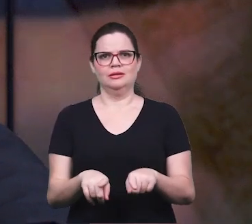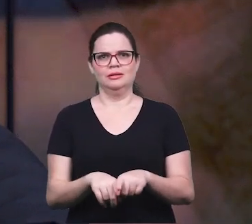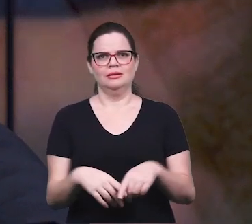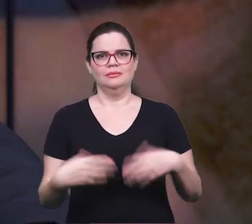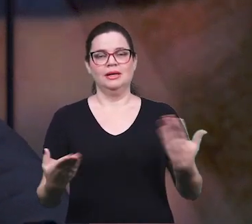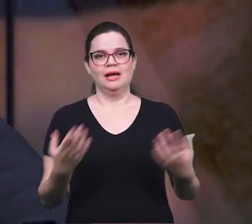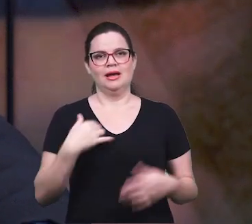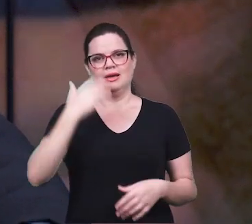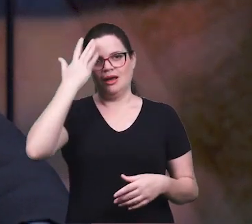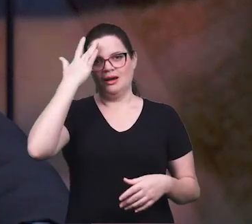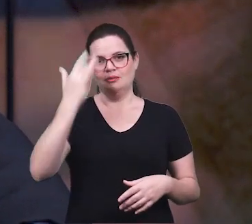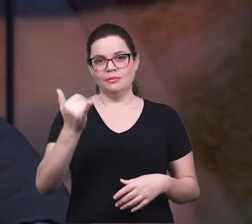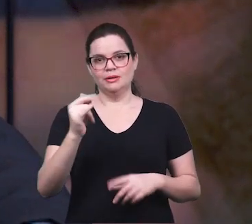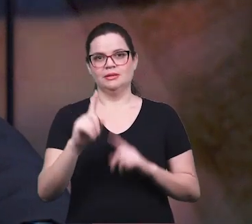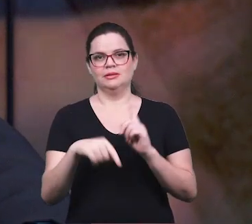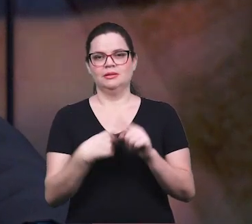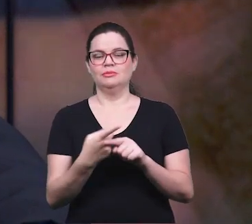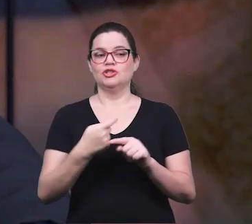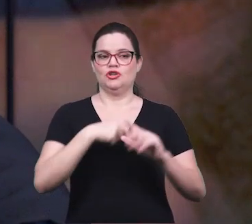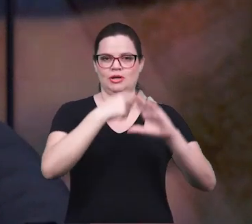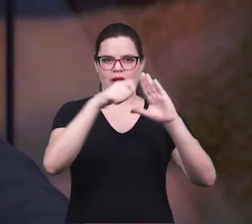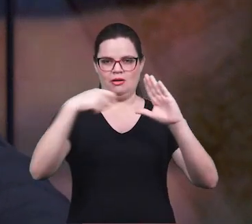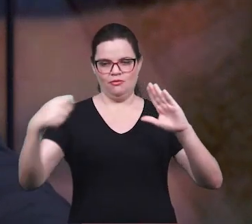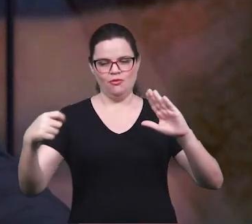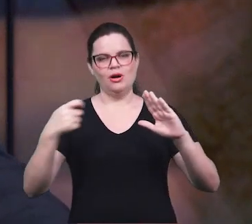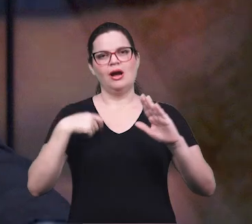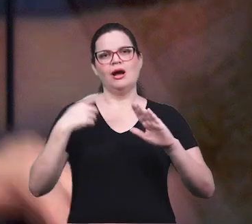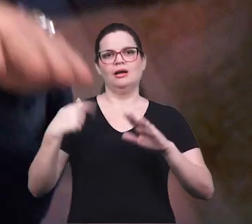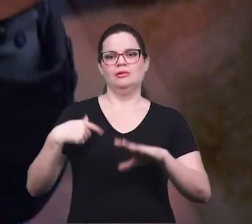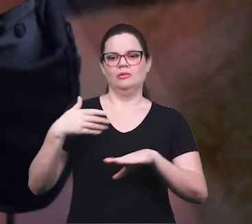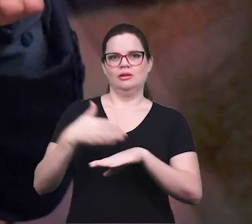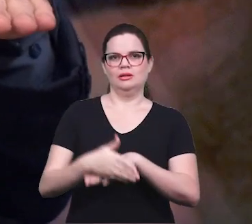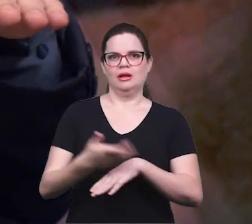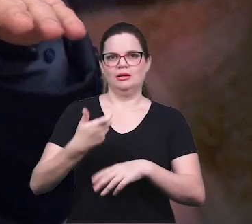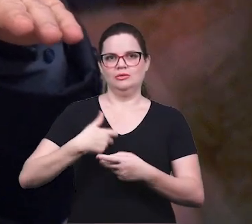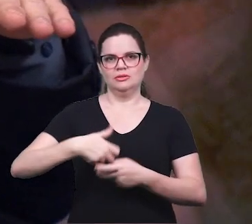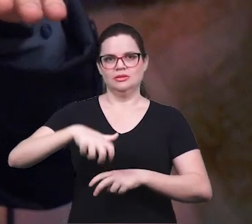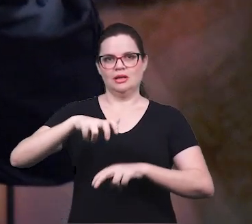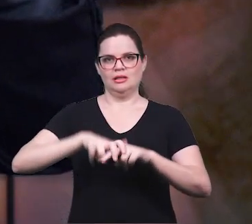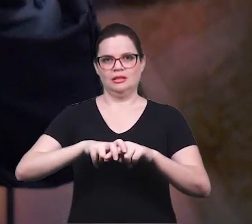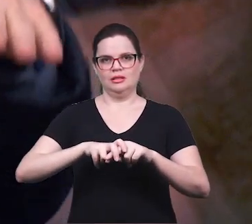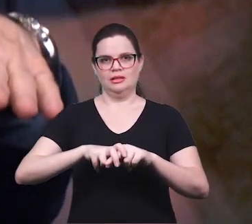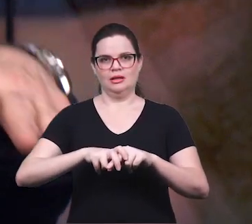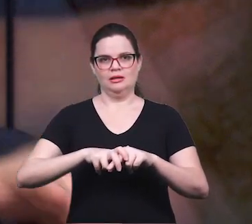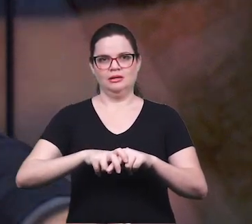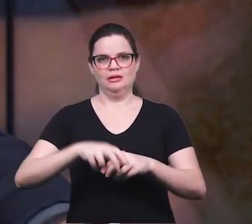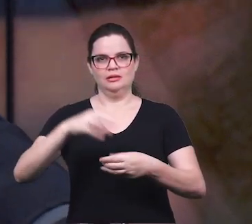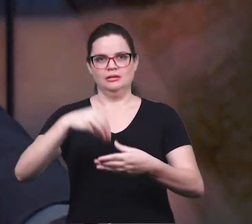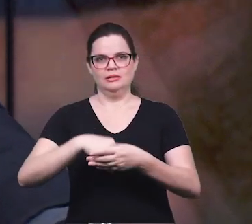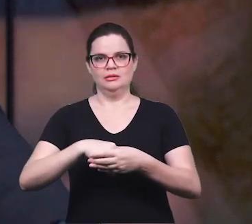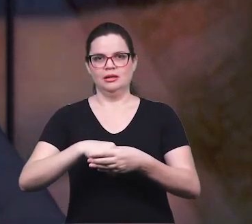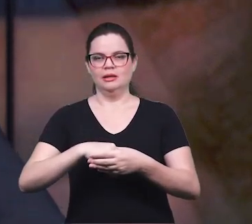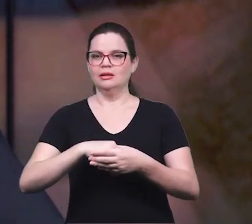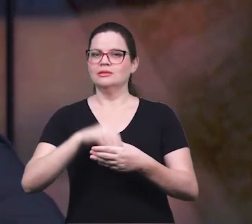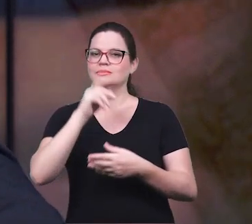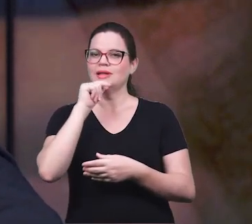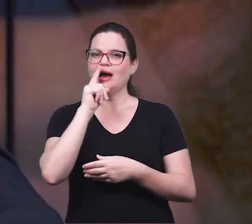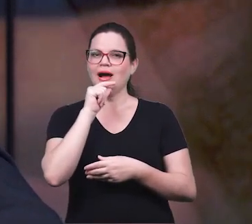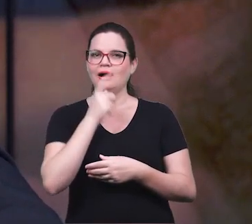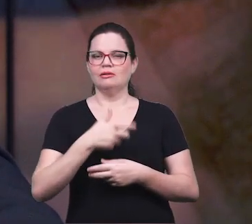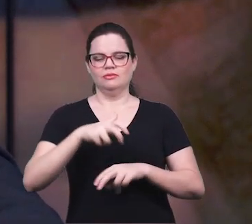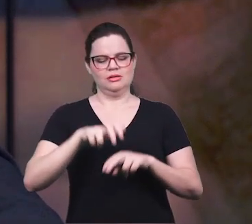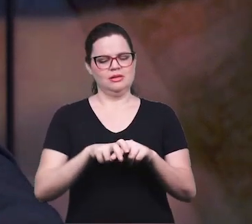No dia seguinte, a gente voltou das gravações e eu entrei nessa água e eu sentei dentro daquela água e fiquei ali